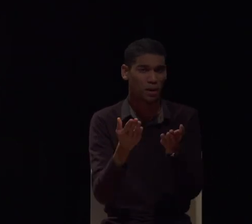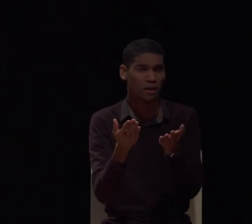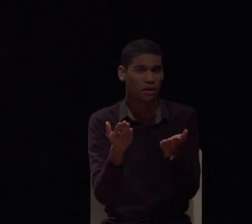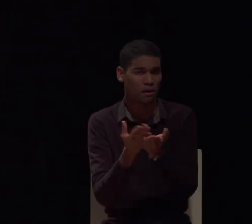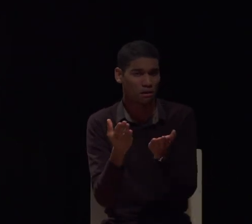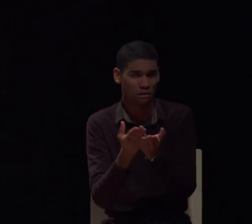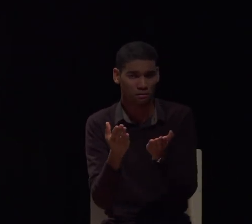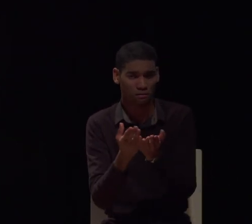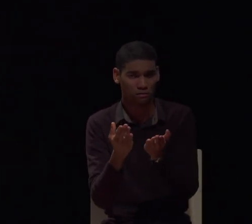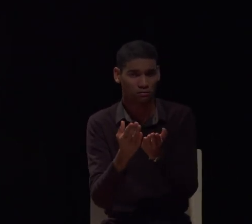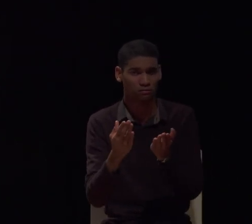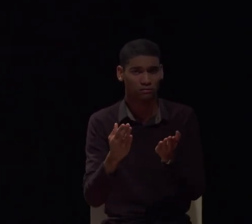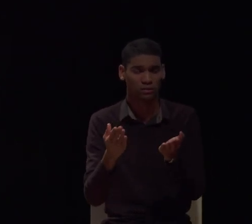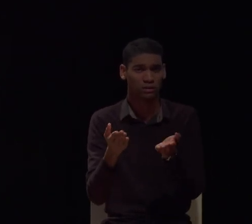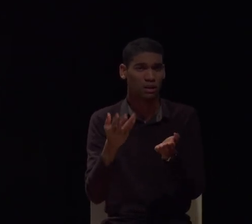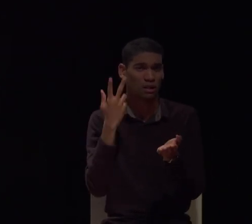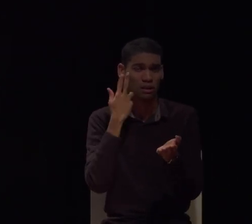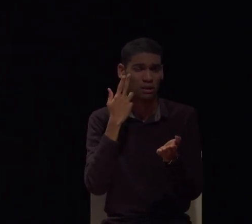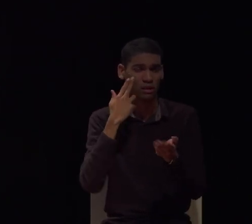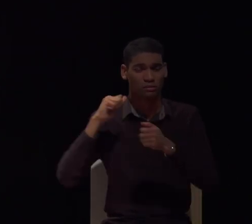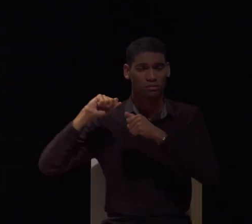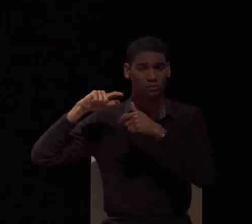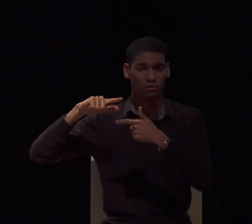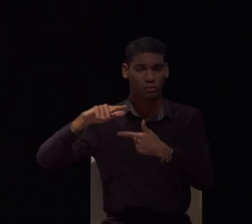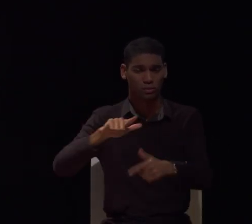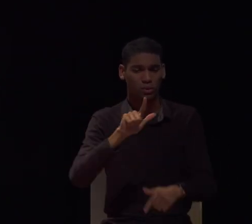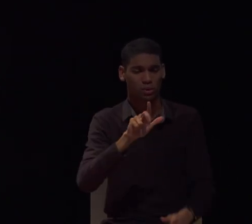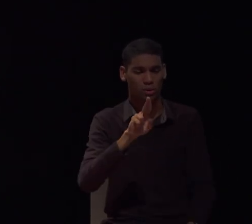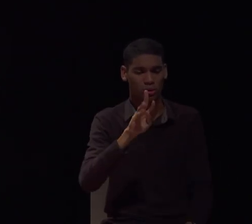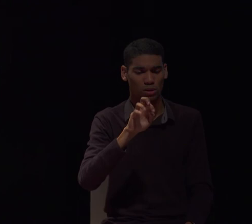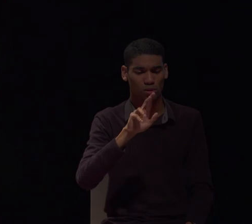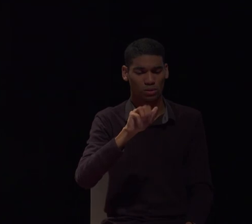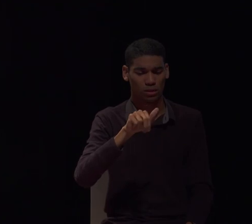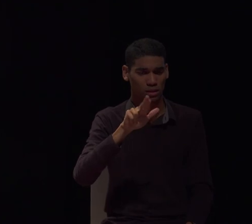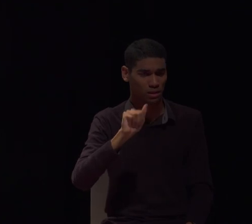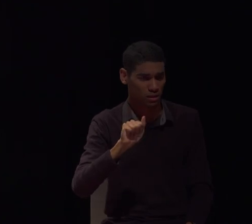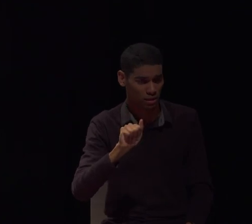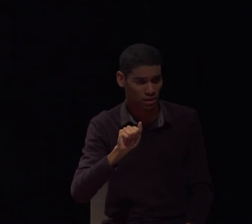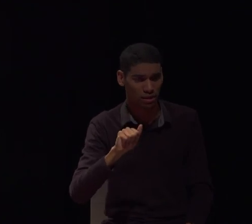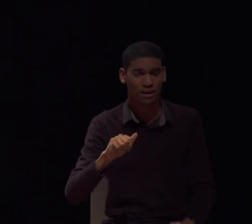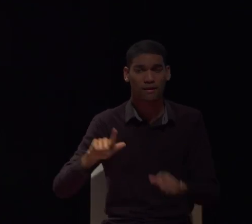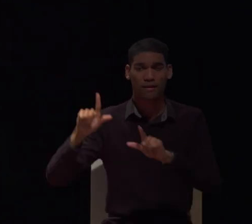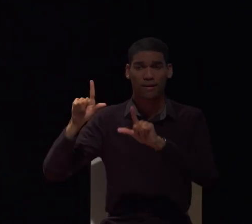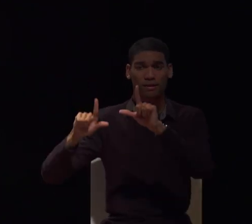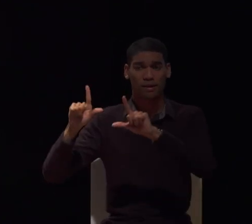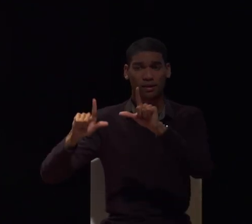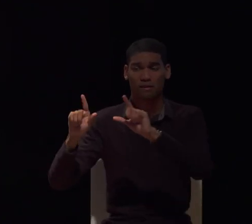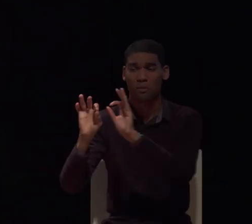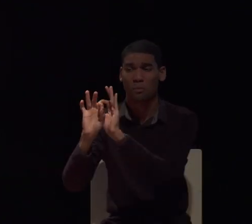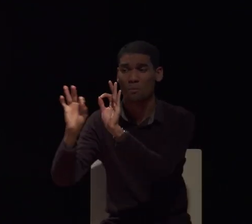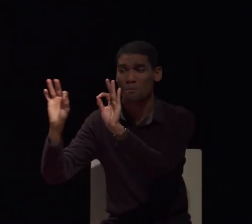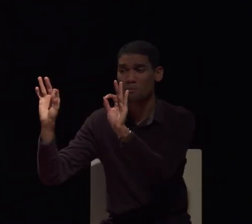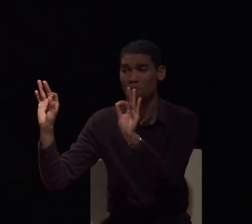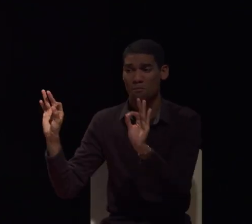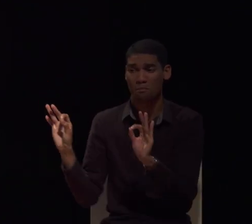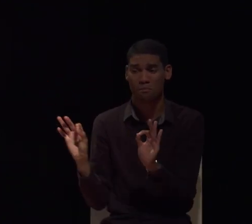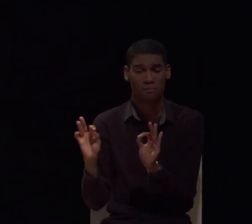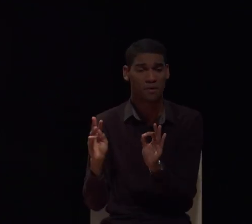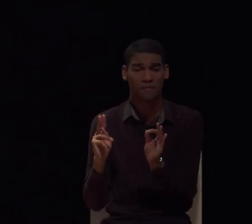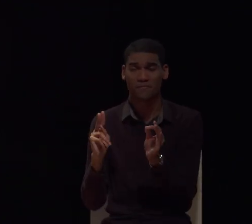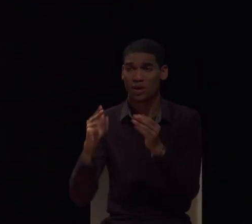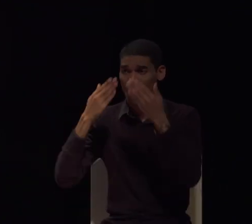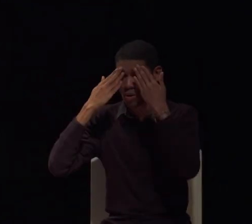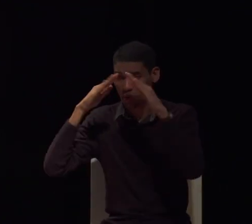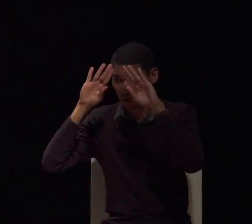ortodoxa pentecostal do ter ana ea gente tenha televisão nenhuma falando dos orixás a